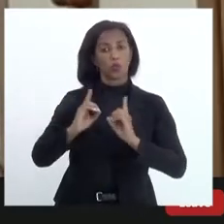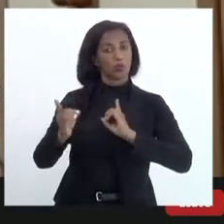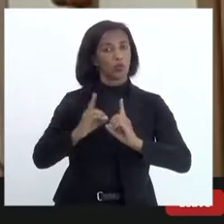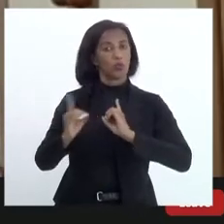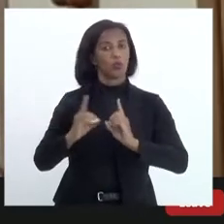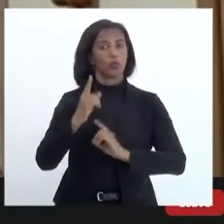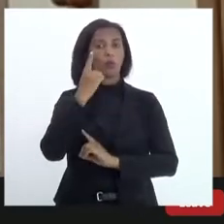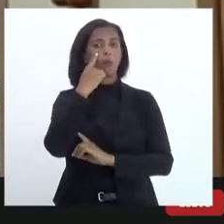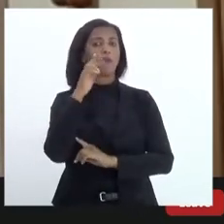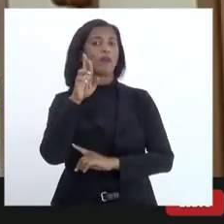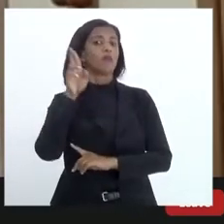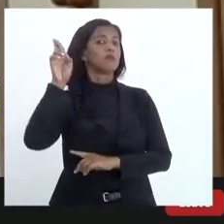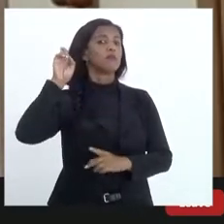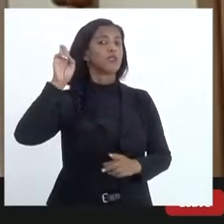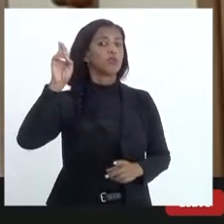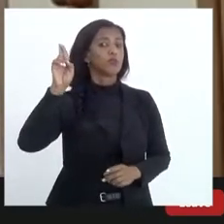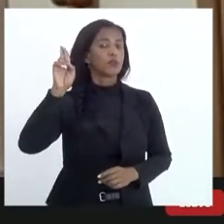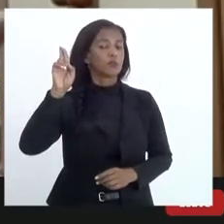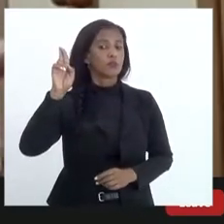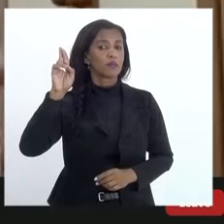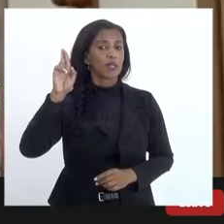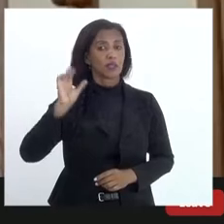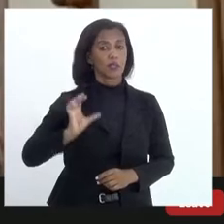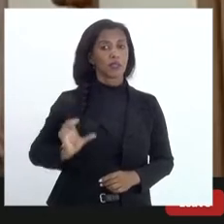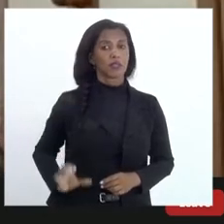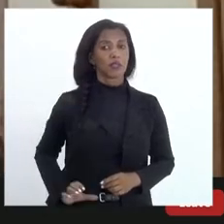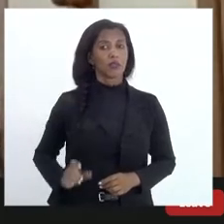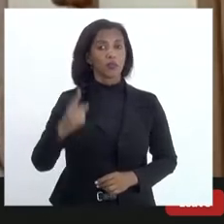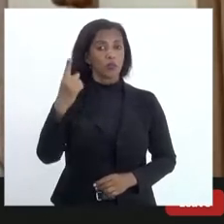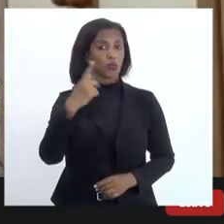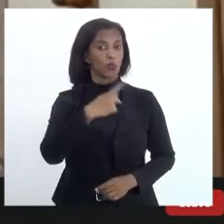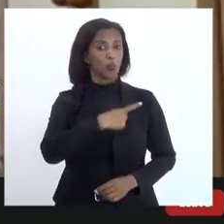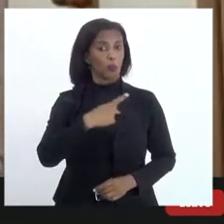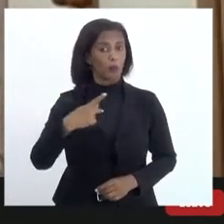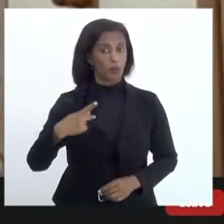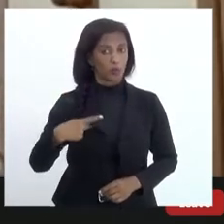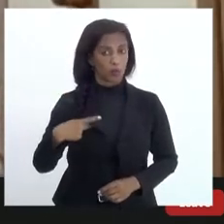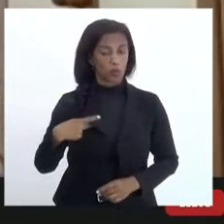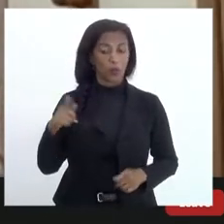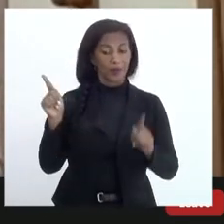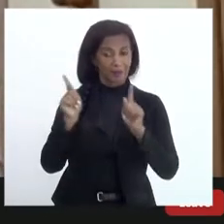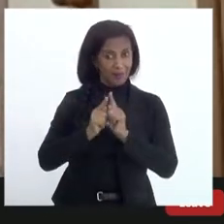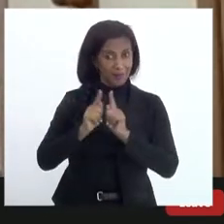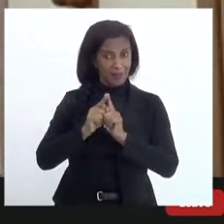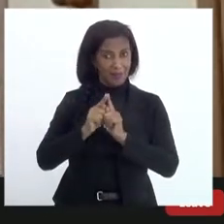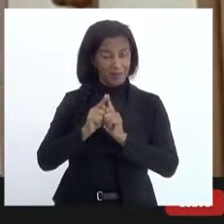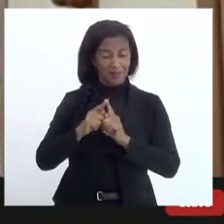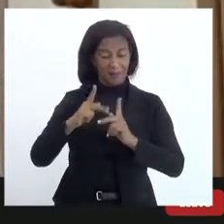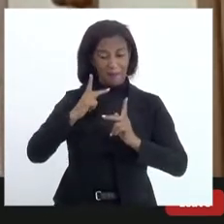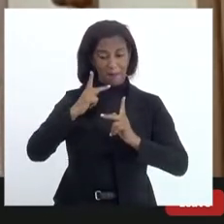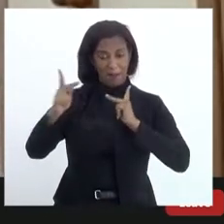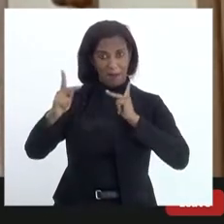apurar atualmente a responsabilidade civil de um pastor que tem proferido também